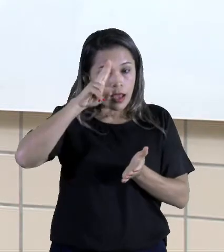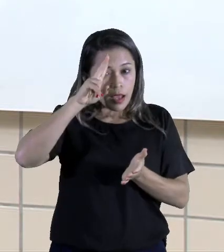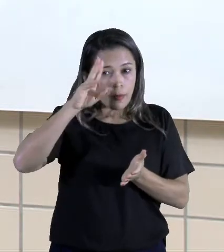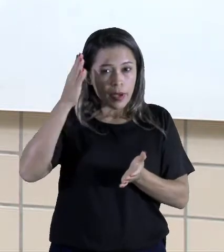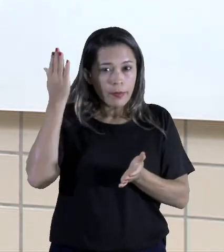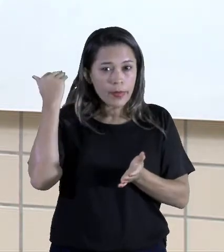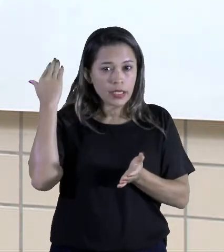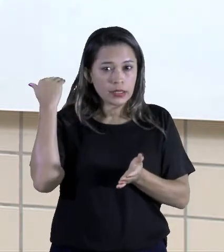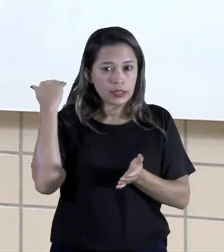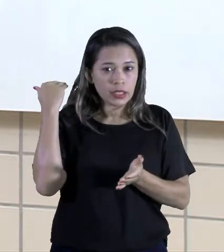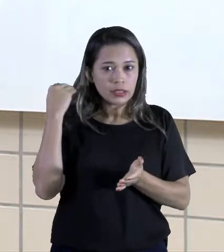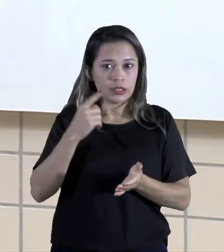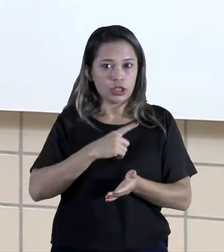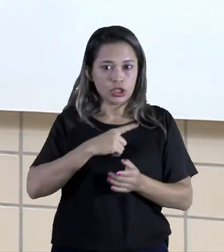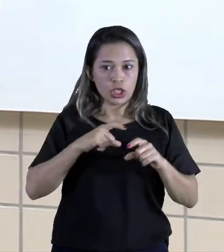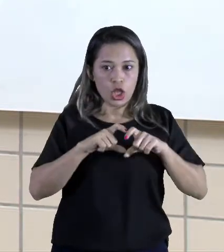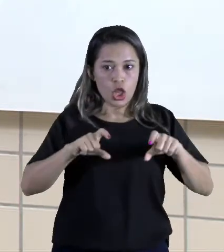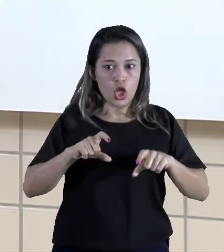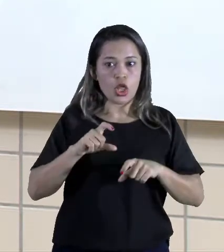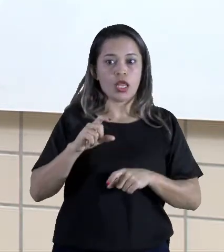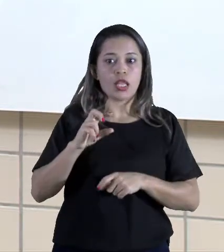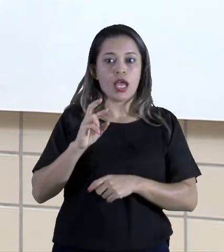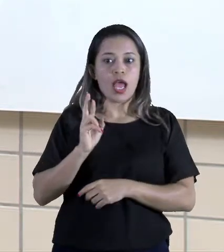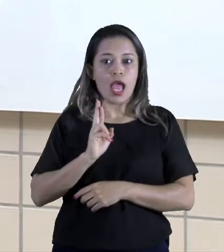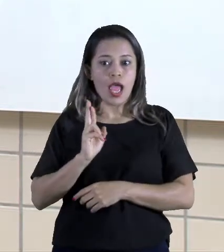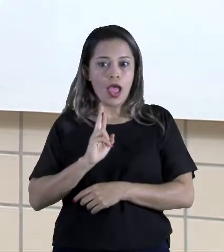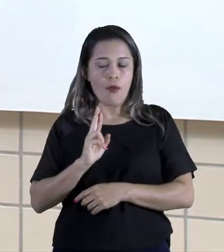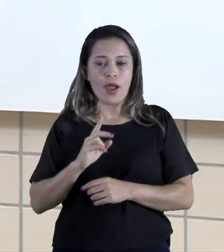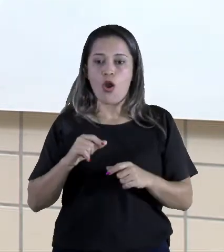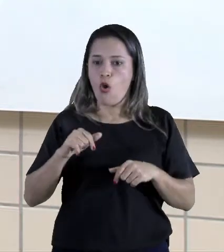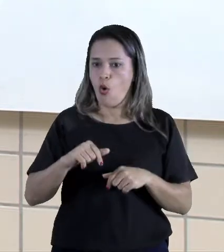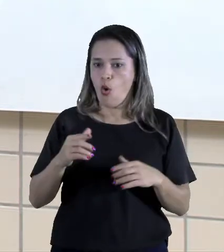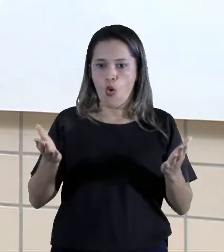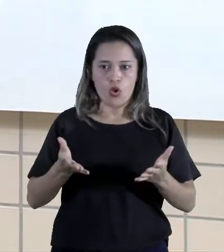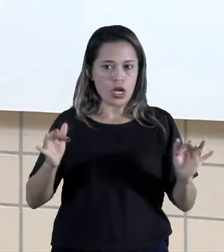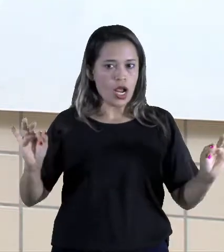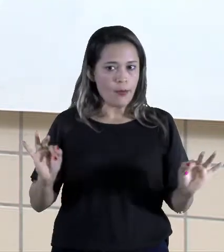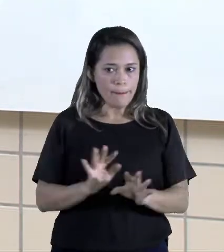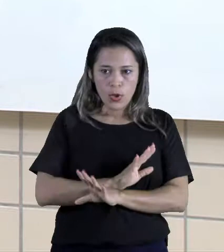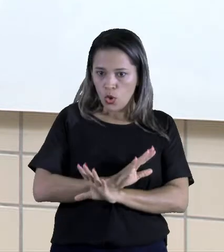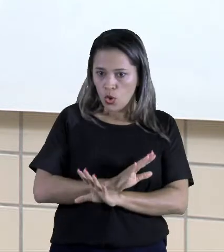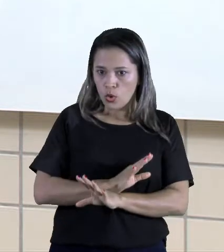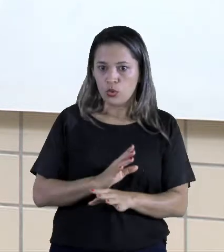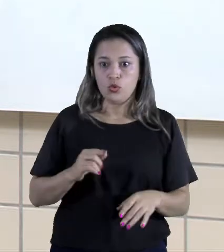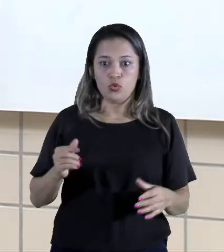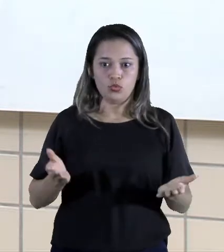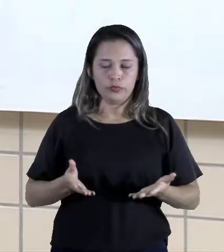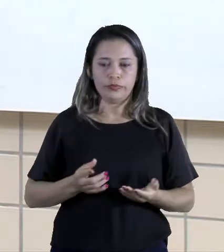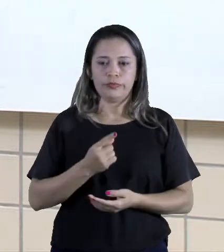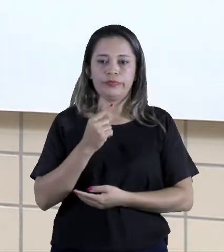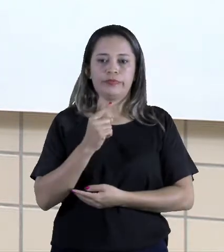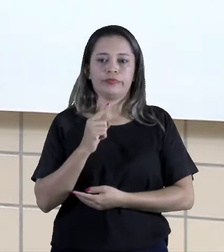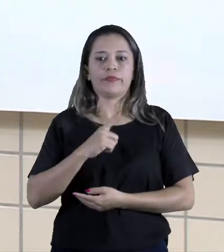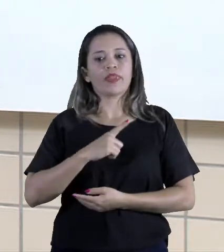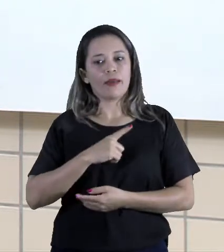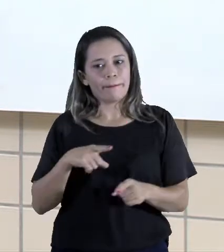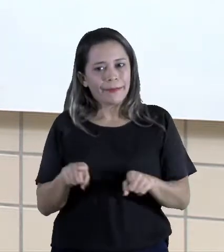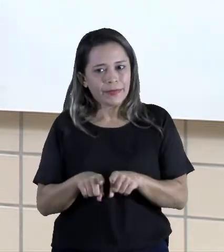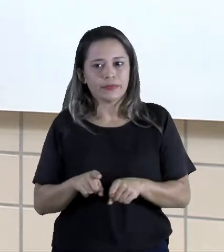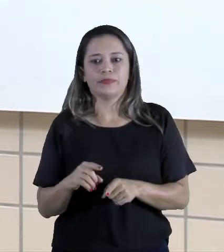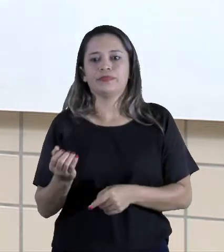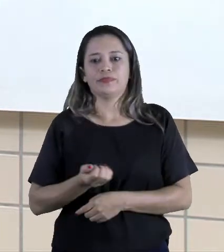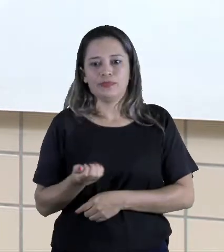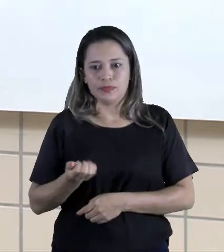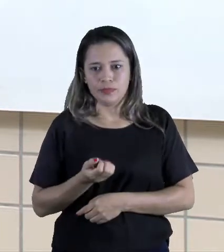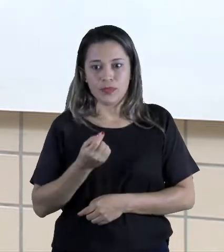Tinha a nota de R$1, que hoje não circula mais. Então, hoje o R$1, ele também está como moeda. Só